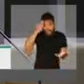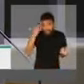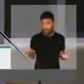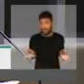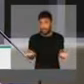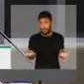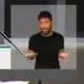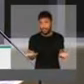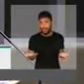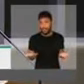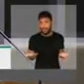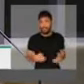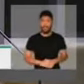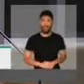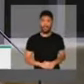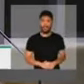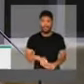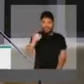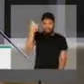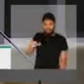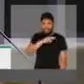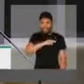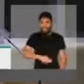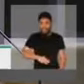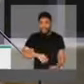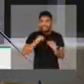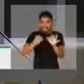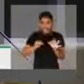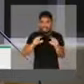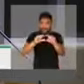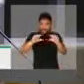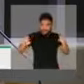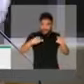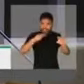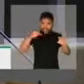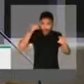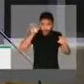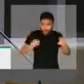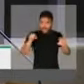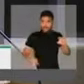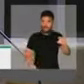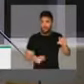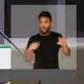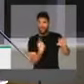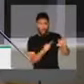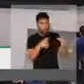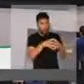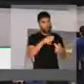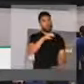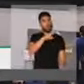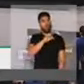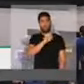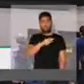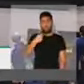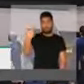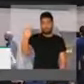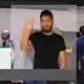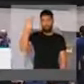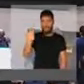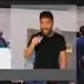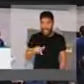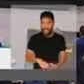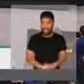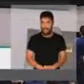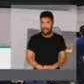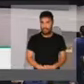eu quero saber se você lê se confirme essa afirmação que nós merecemos tomar bala na cabeça e por